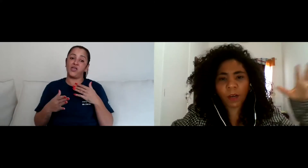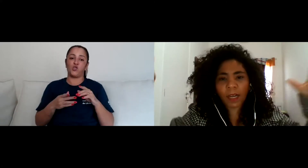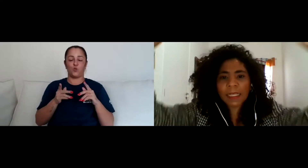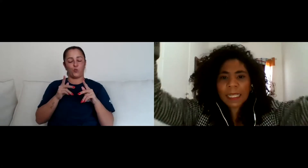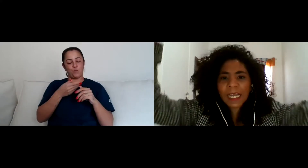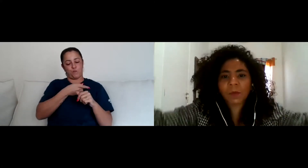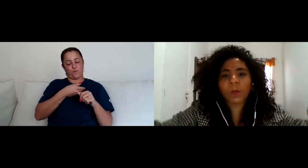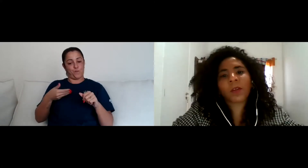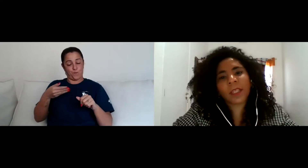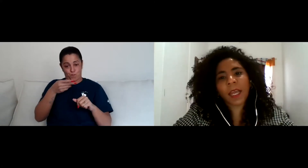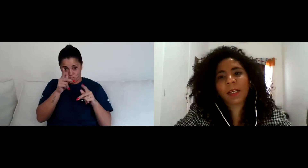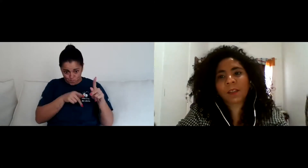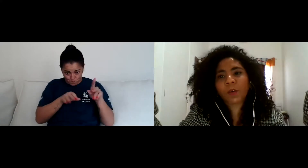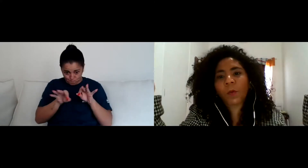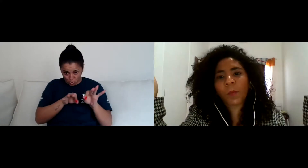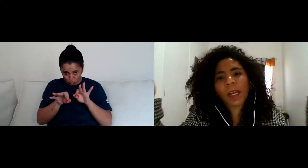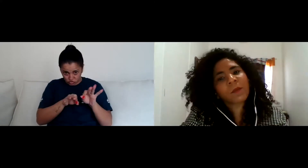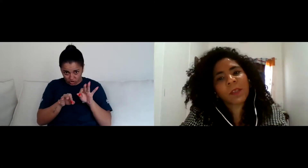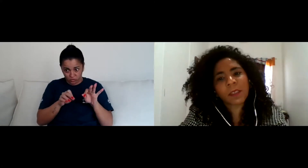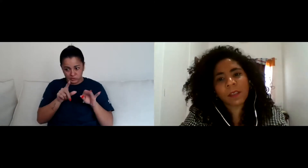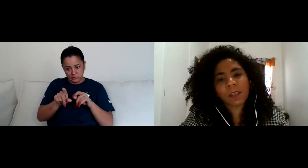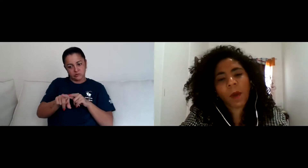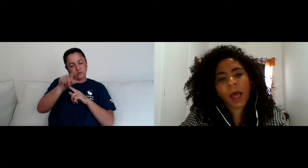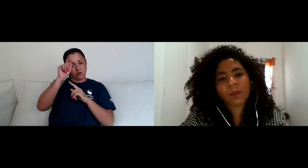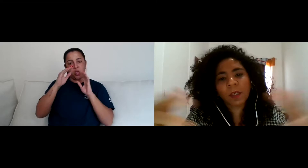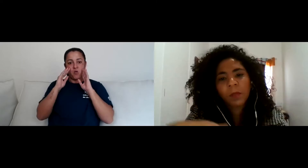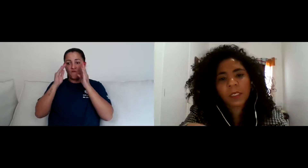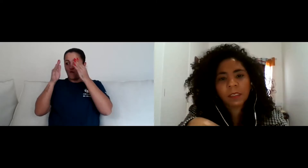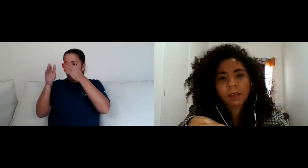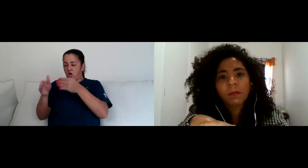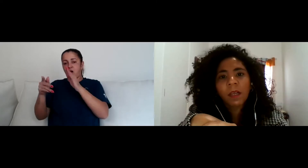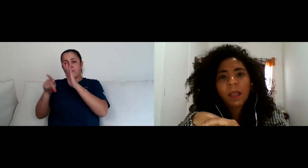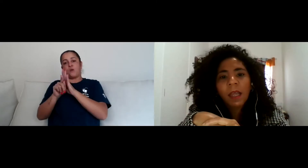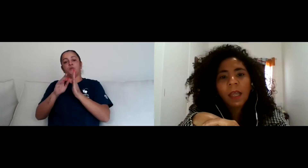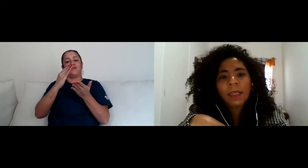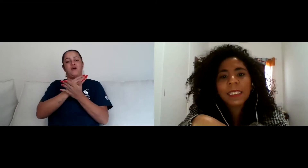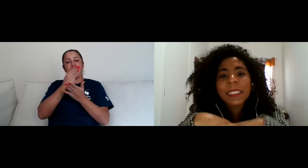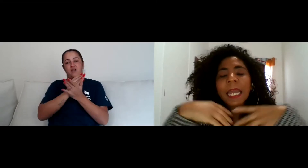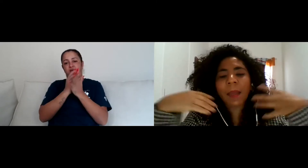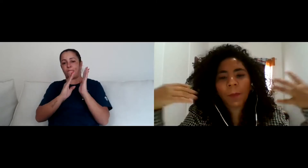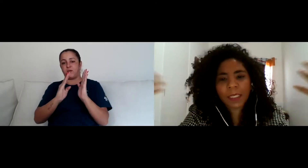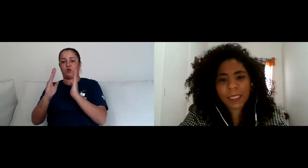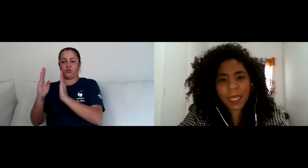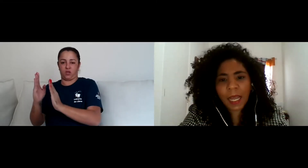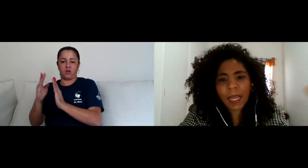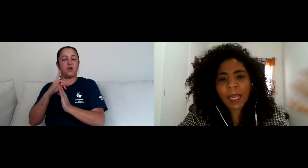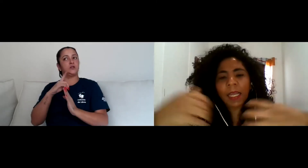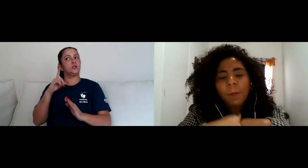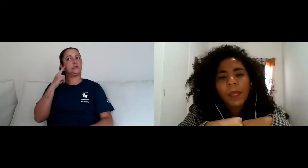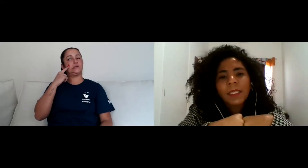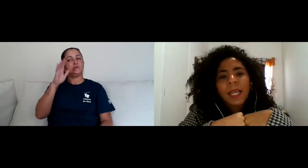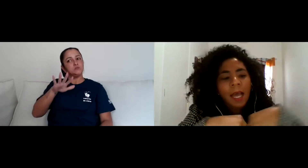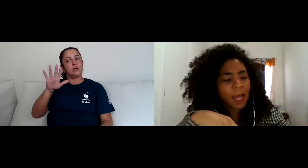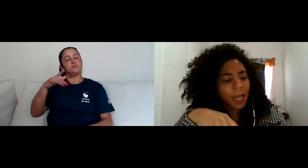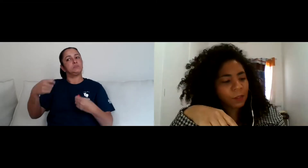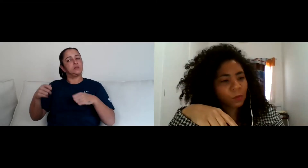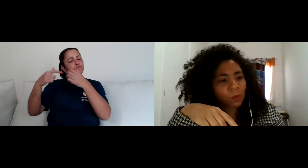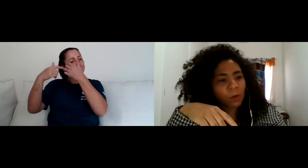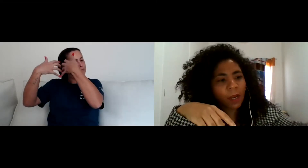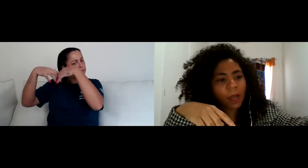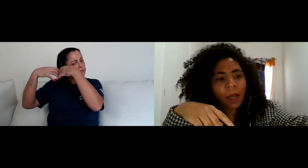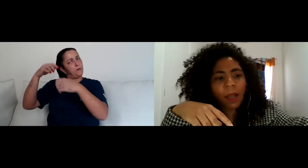em focar nas bibliotecas como mais um desses espaços que precisam se repensar e pensar